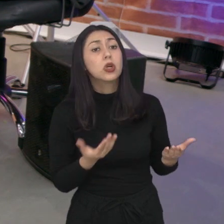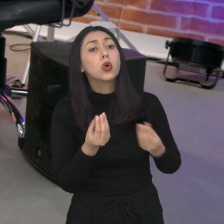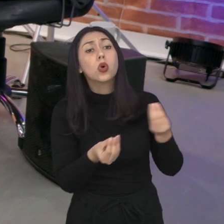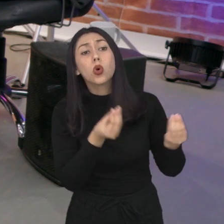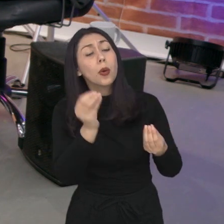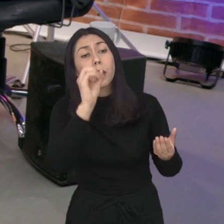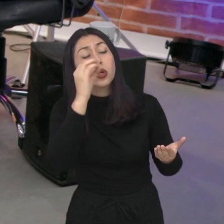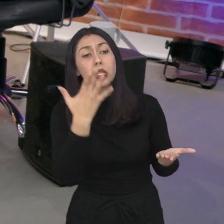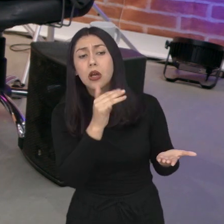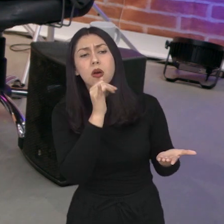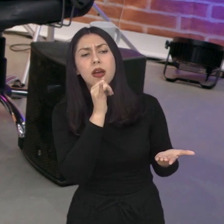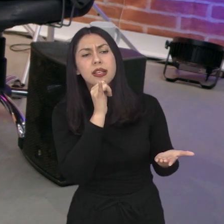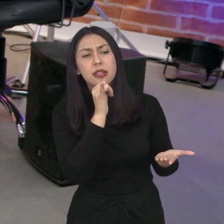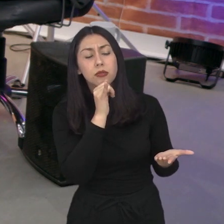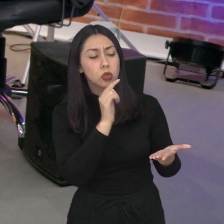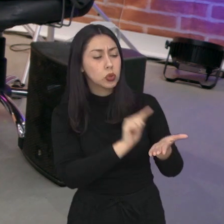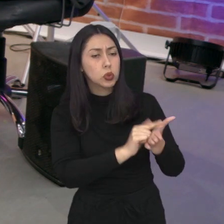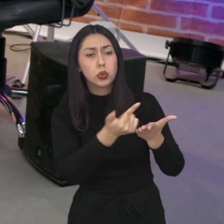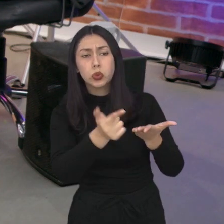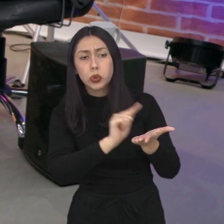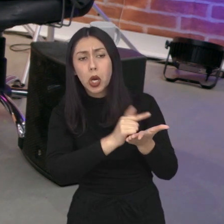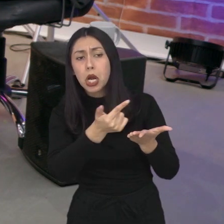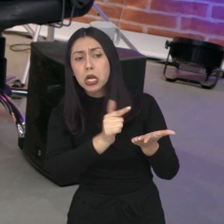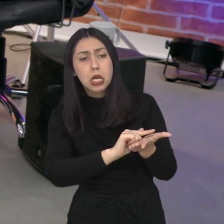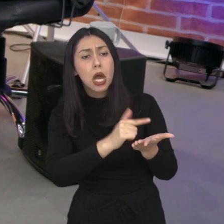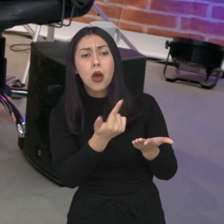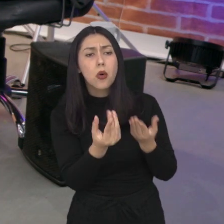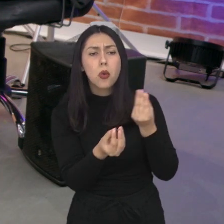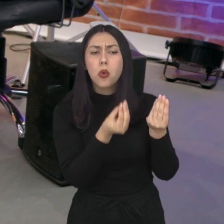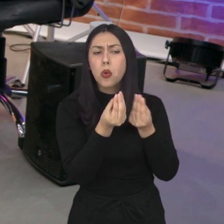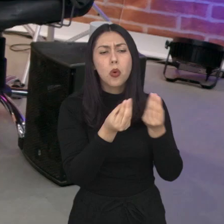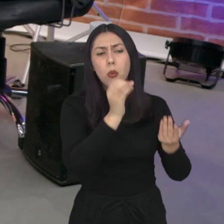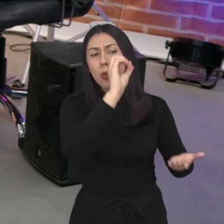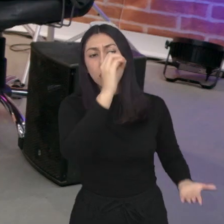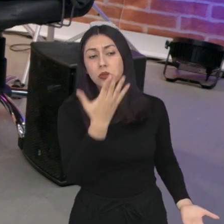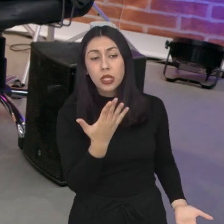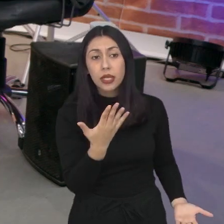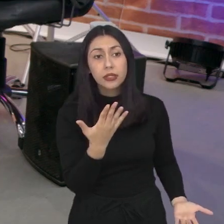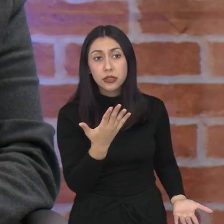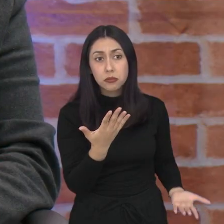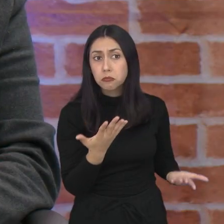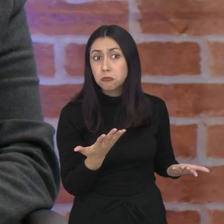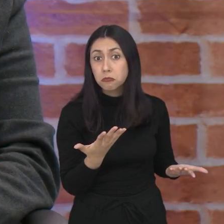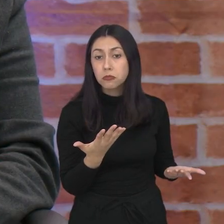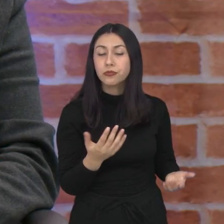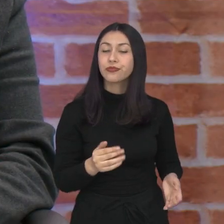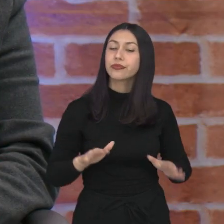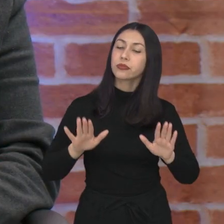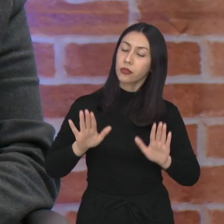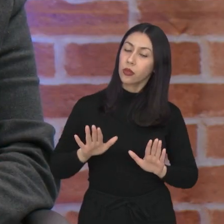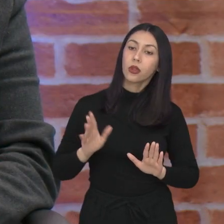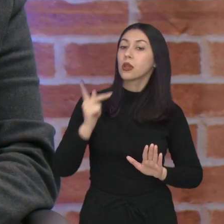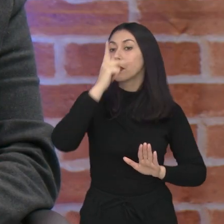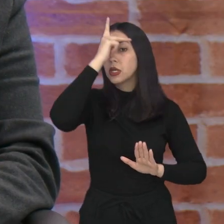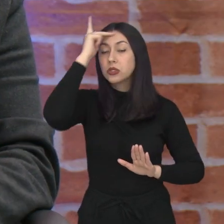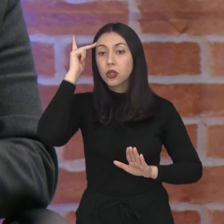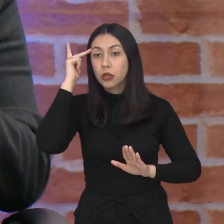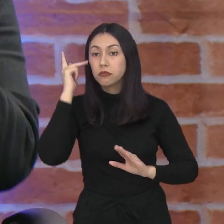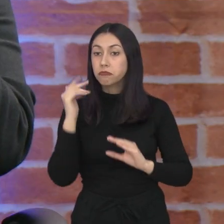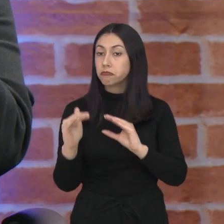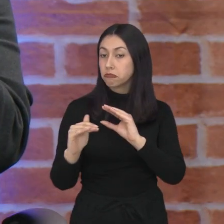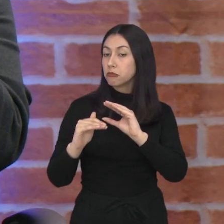pra... Não, mas um exemplo, saiu num jornal, como é que rola isso, essa renda, sei lá. A pessoa me